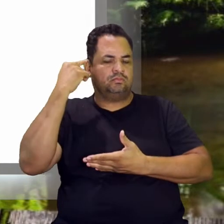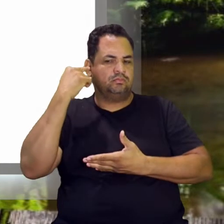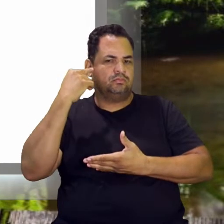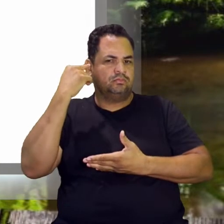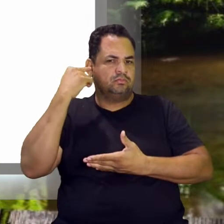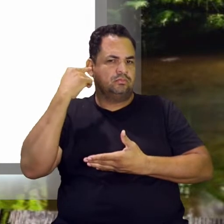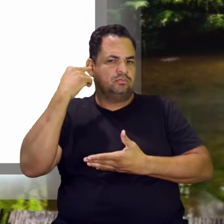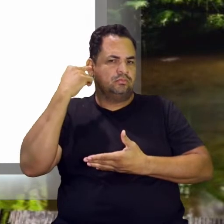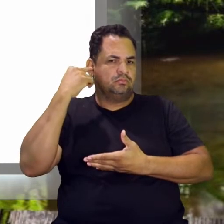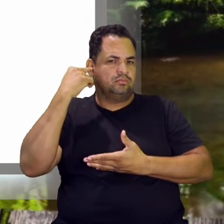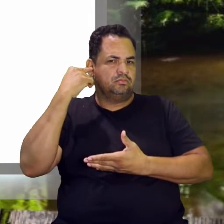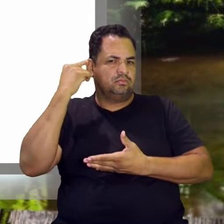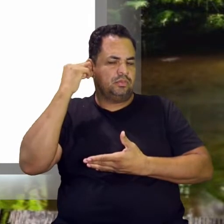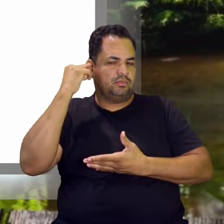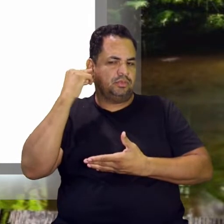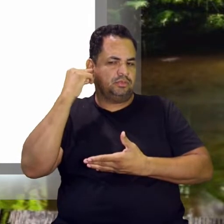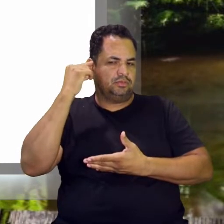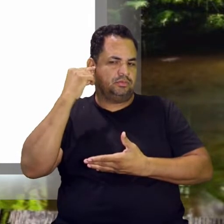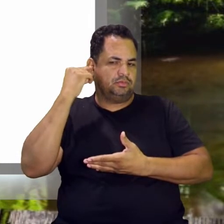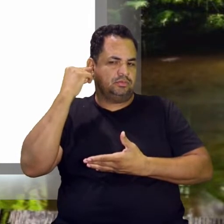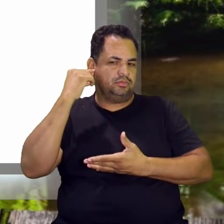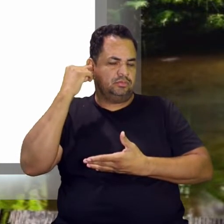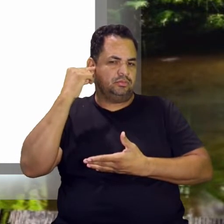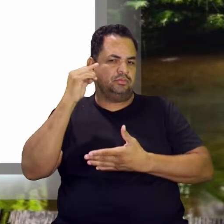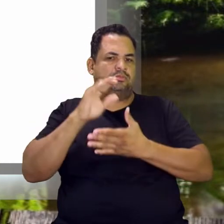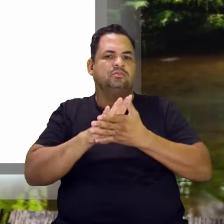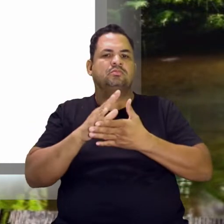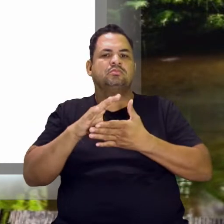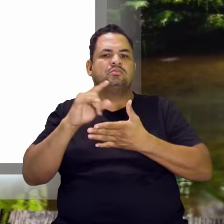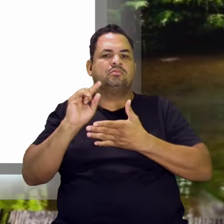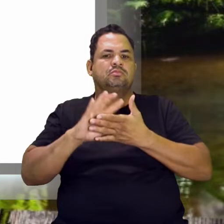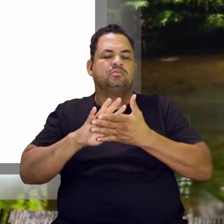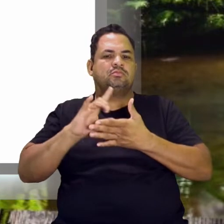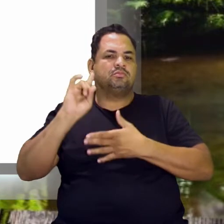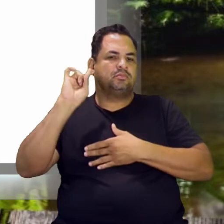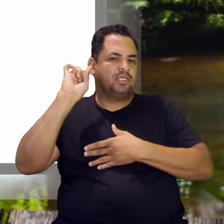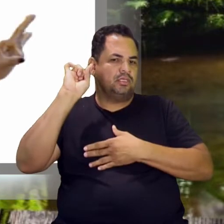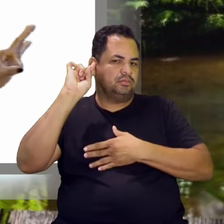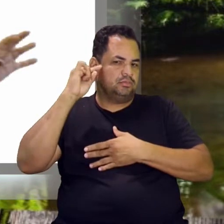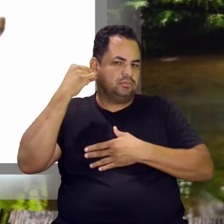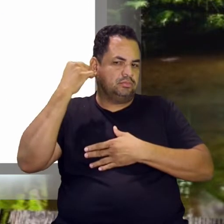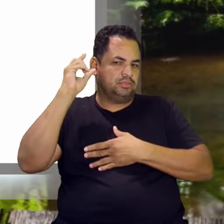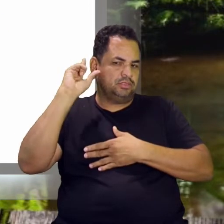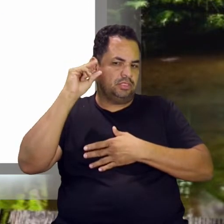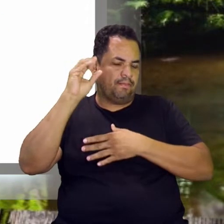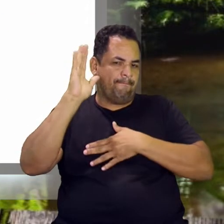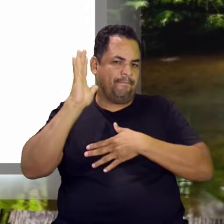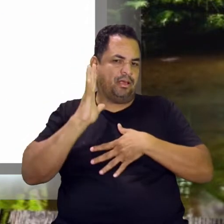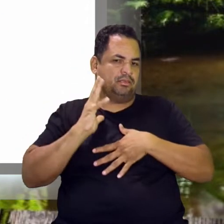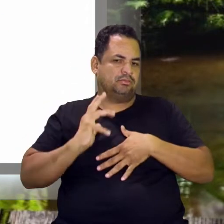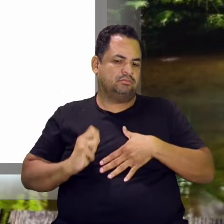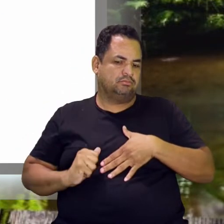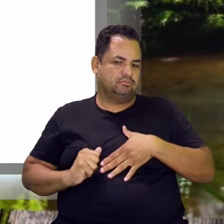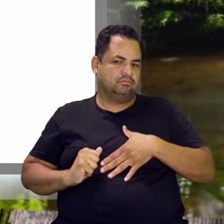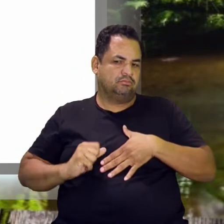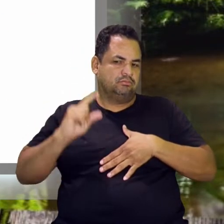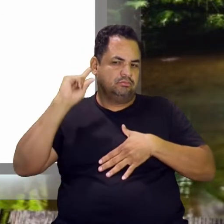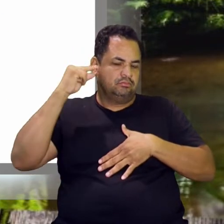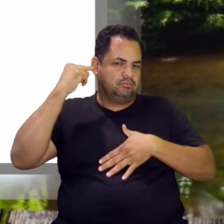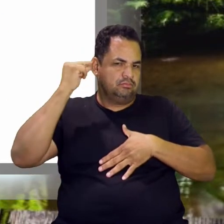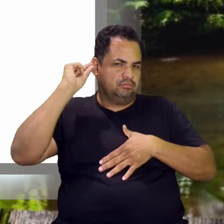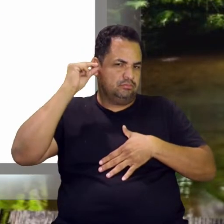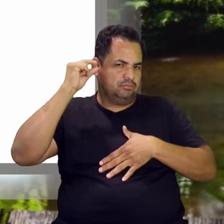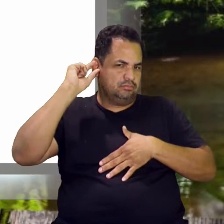auditivo, ou seja, da orelha externa. Tá? Aí o que você vai fazer? Simplesmente tirar o excesso. Nada de ficar futucando,